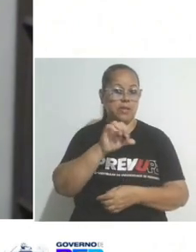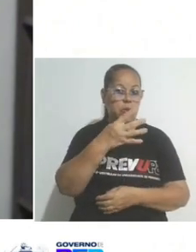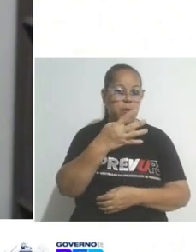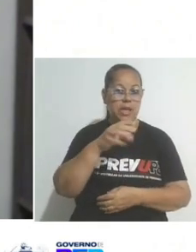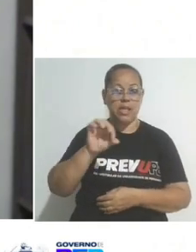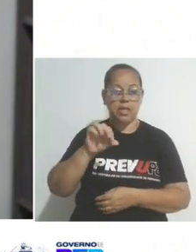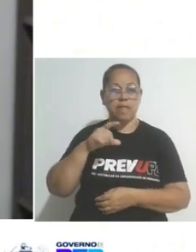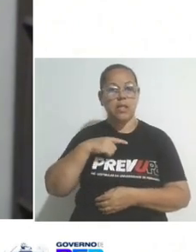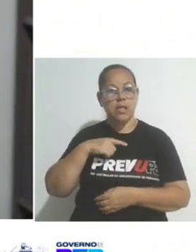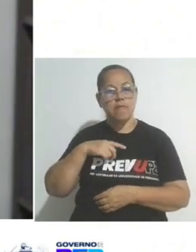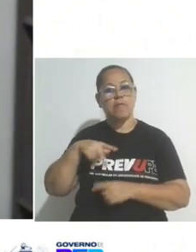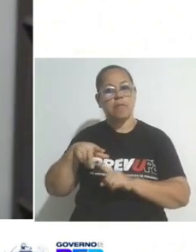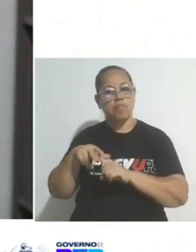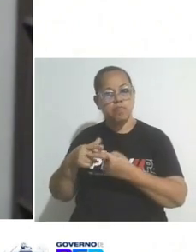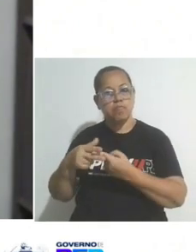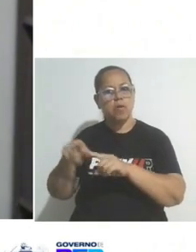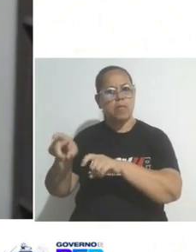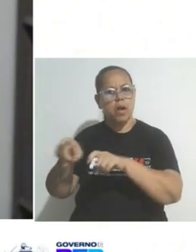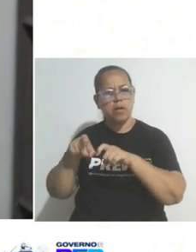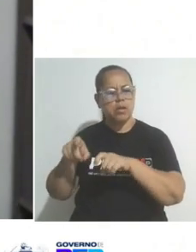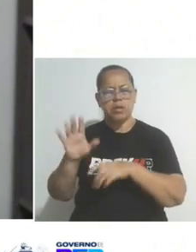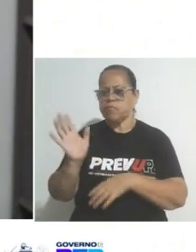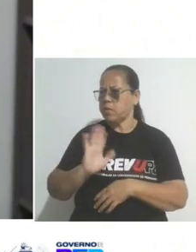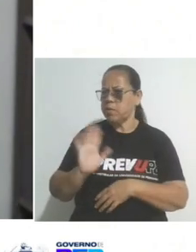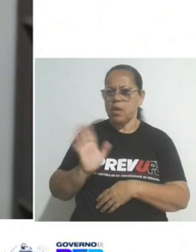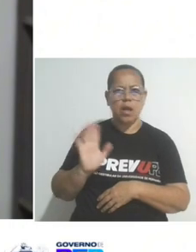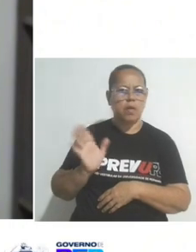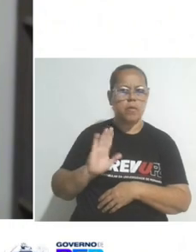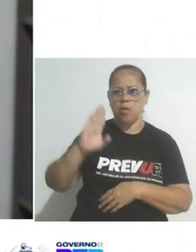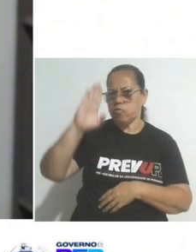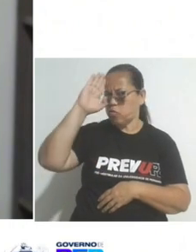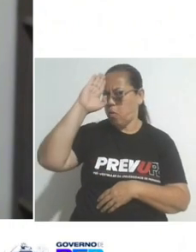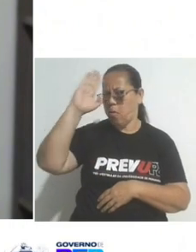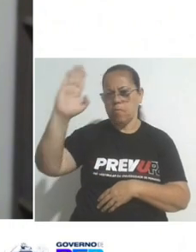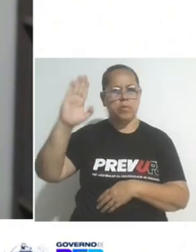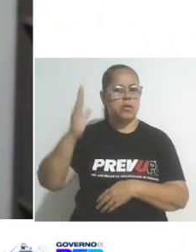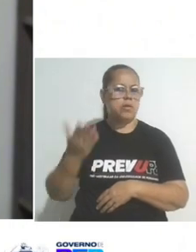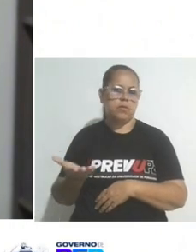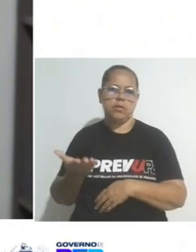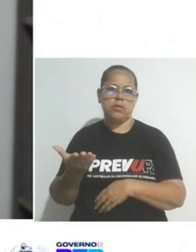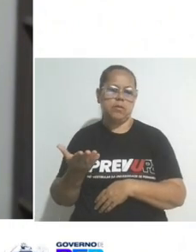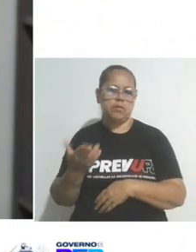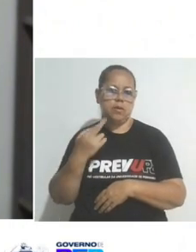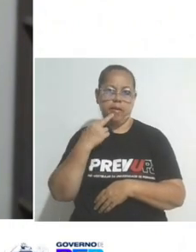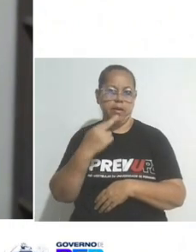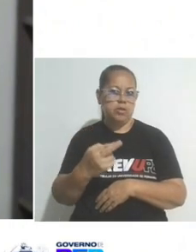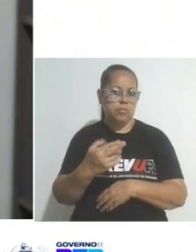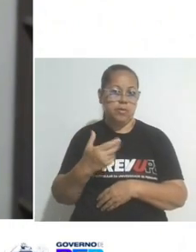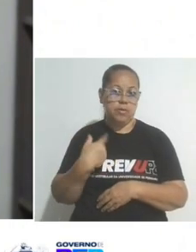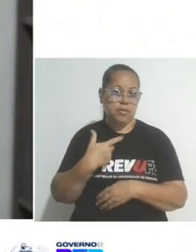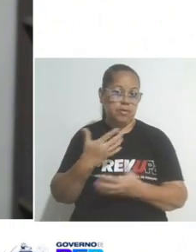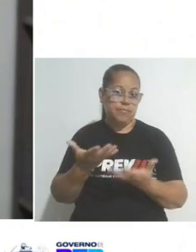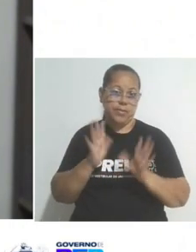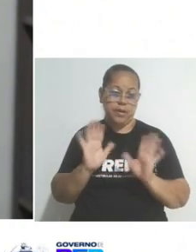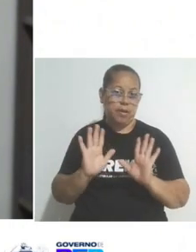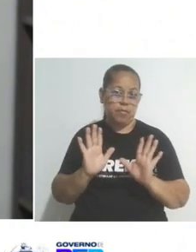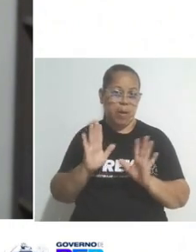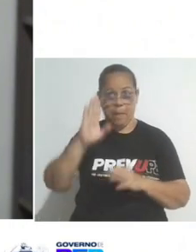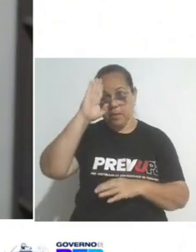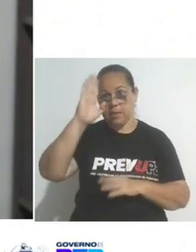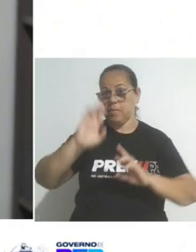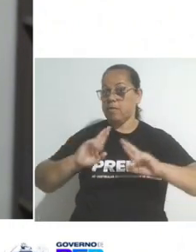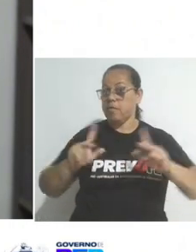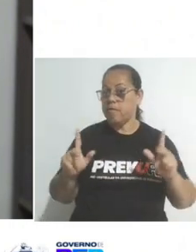eles fizeram a reforma agrária então não não é esse o princípio que rege a resposta apresentada o princípio é